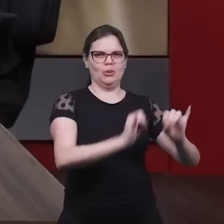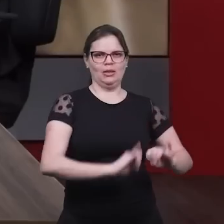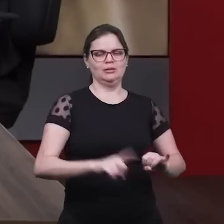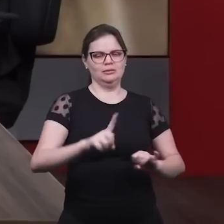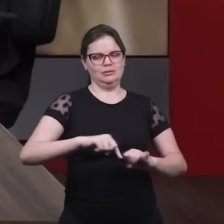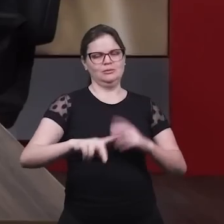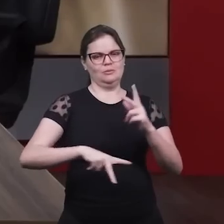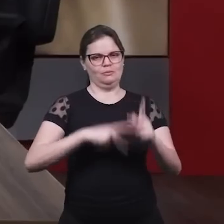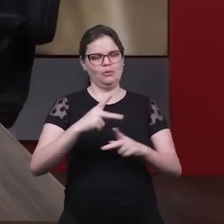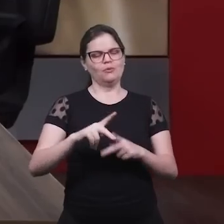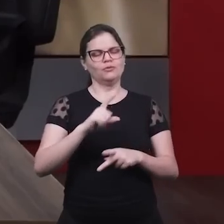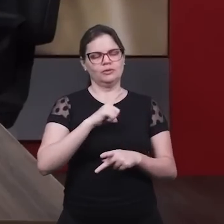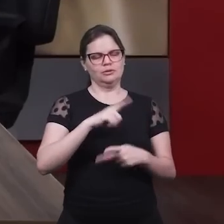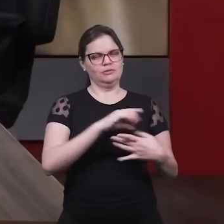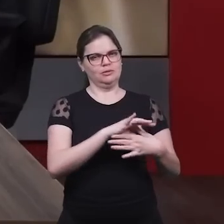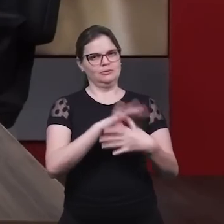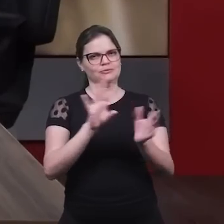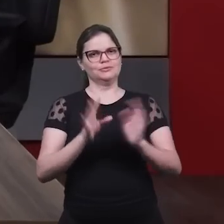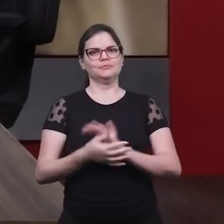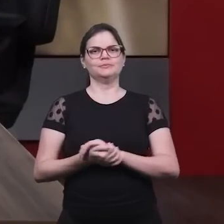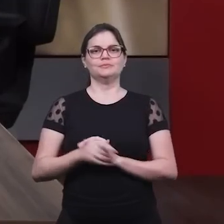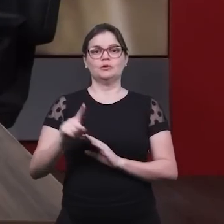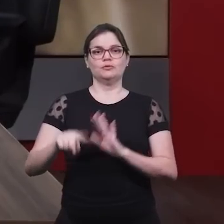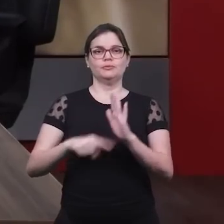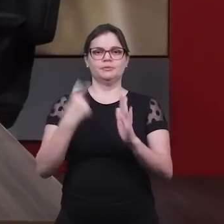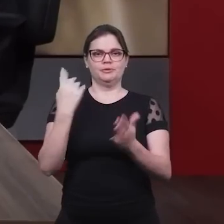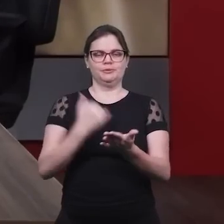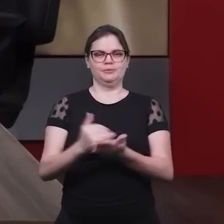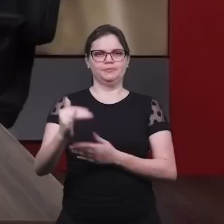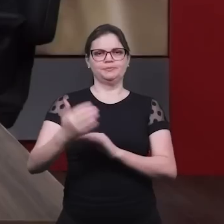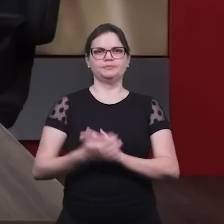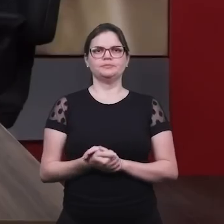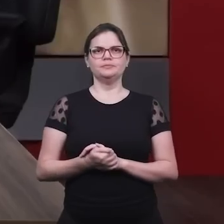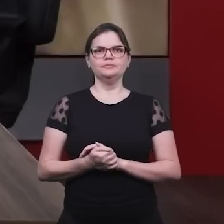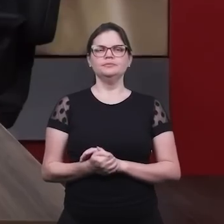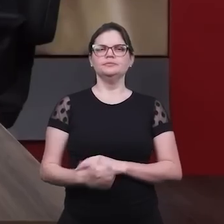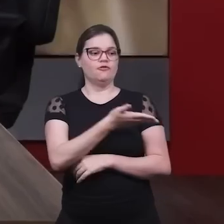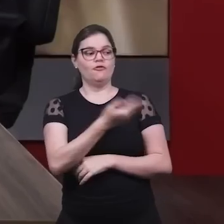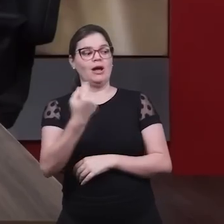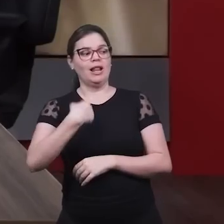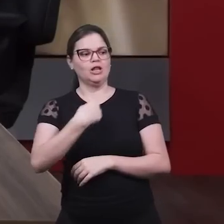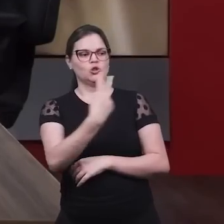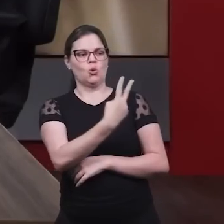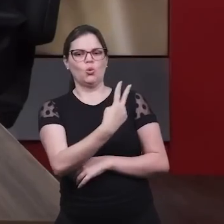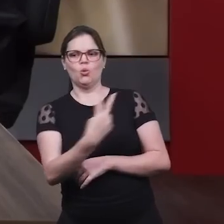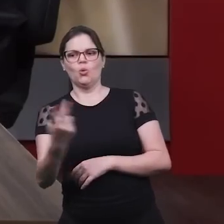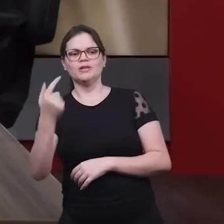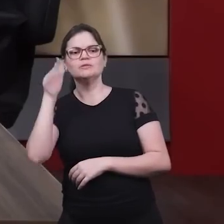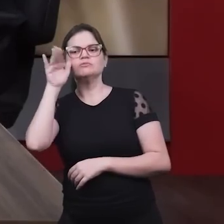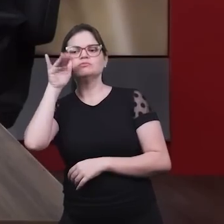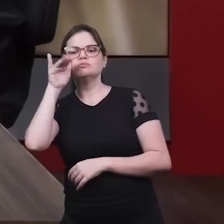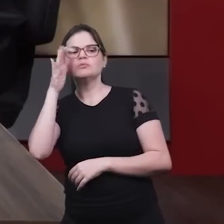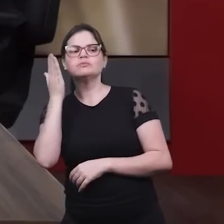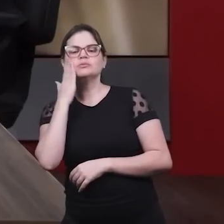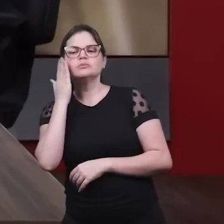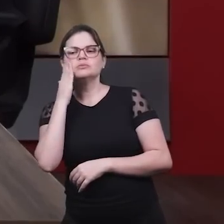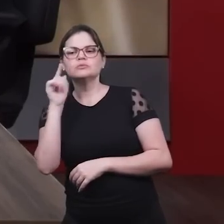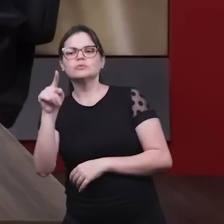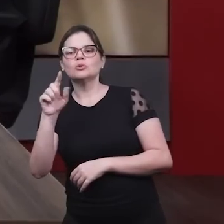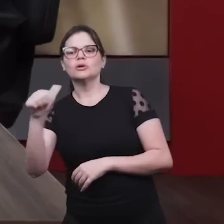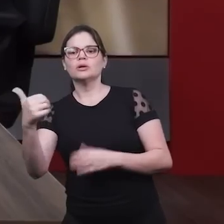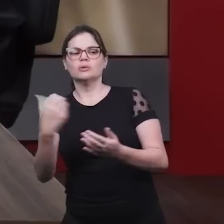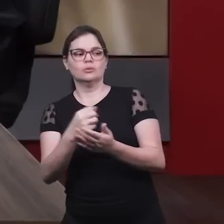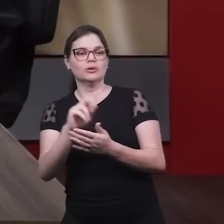de Edom. O Moisés ele envia os 12 espias, né, para avistar a terra. Mas o que acontece? 10